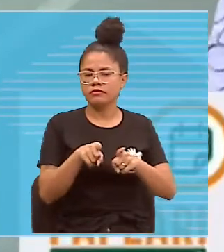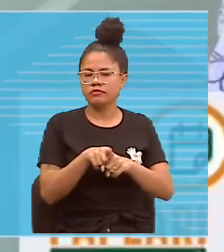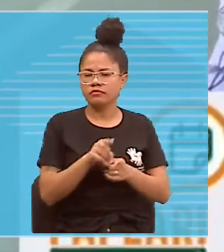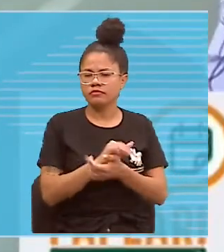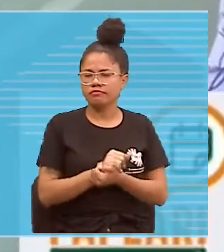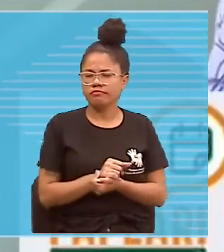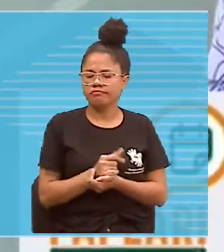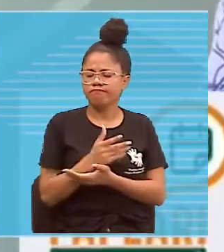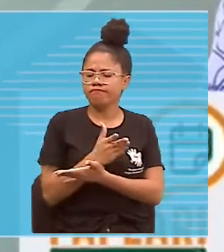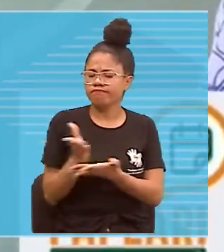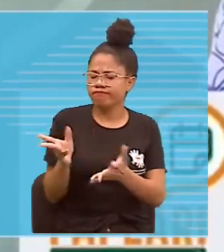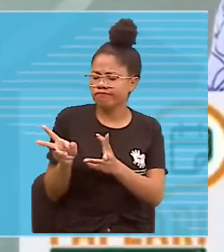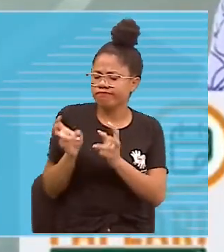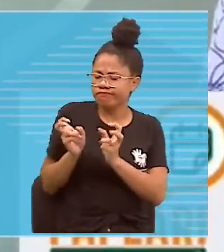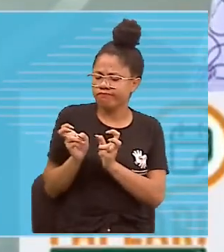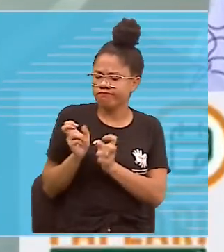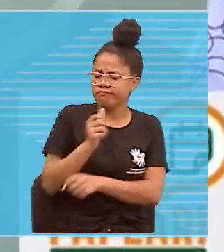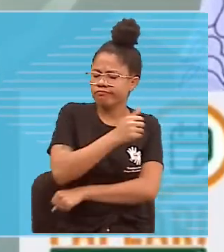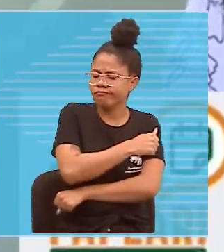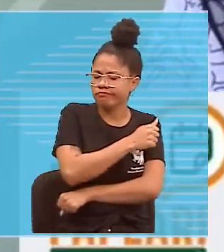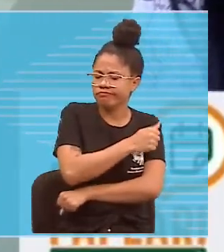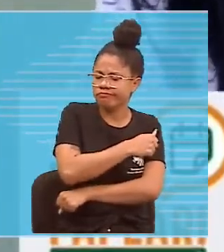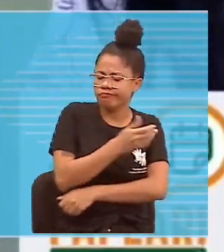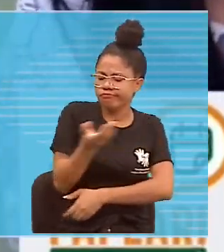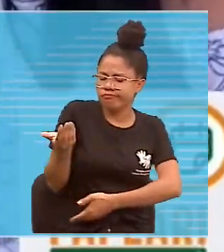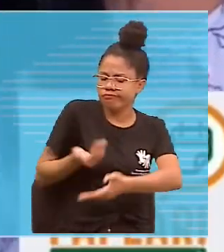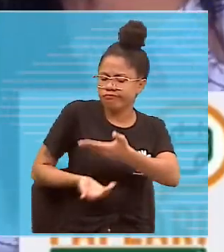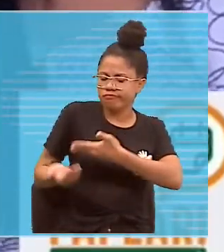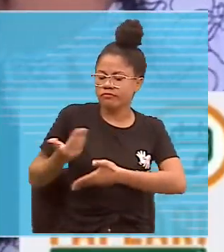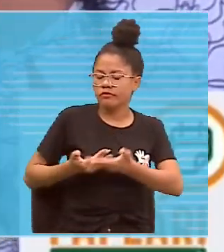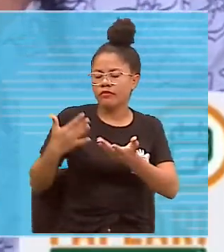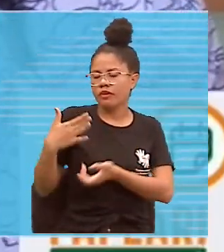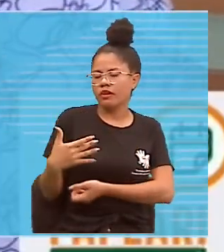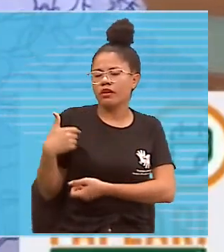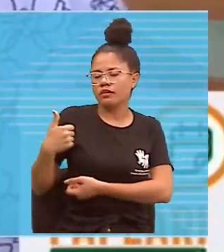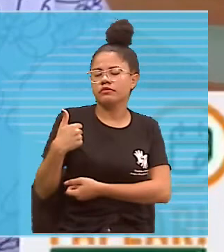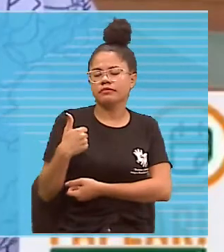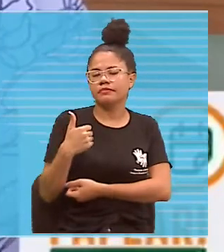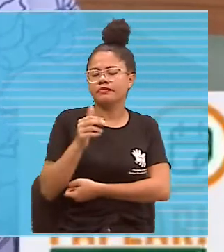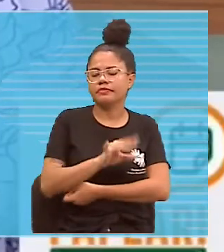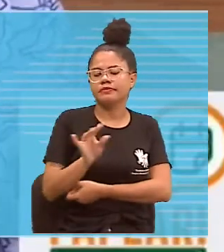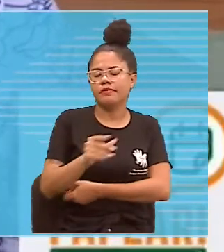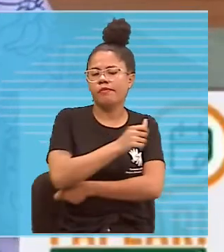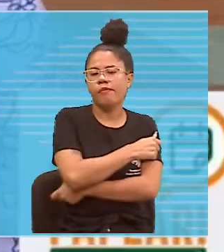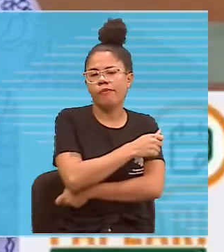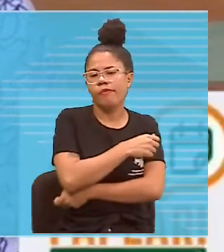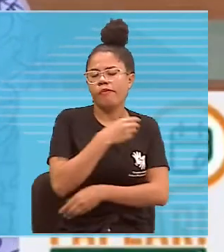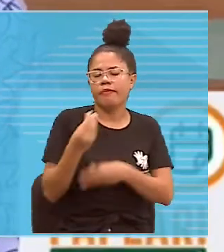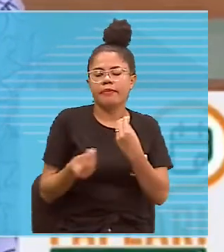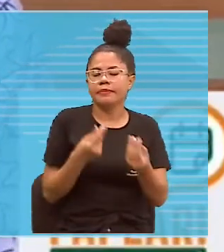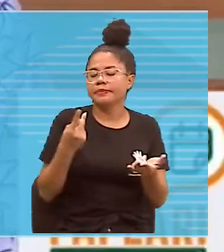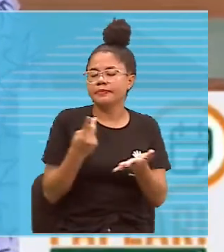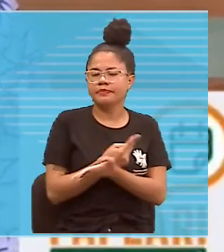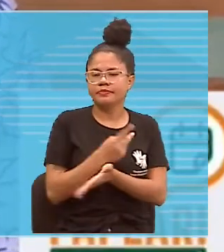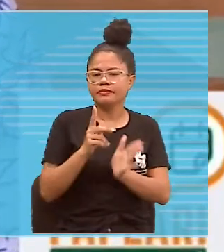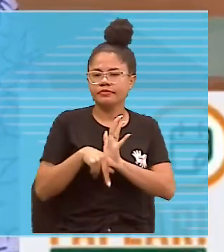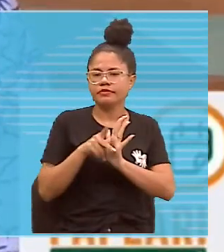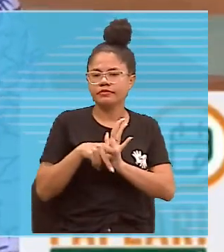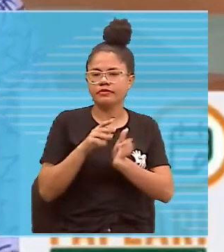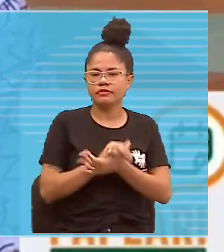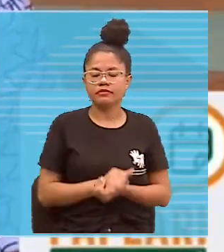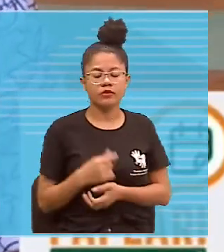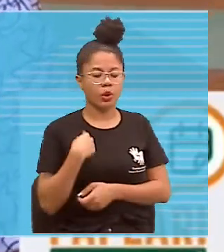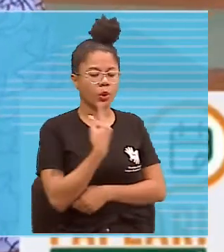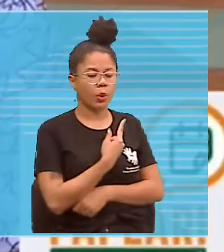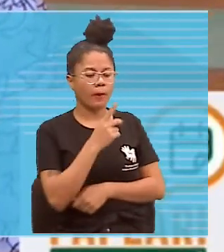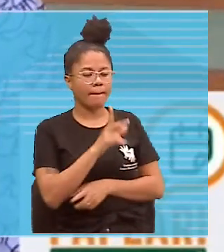no decorrer desse projeto? A gente percebe nas salas, nas aulas, que é mais essa aula conversada, que